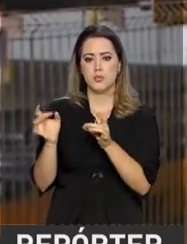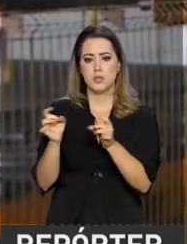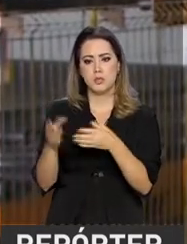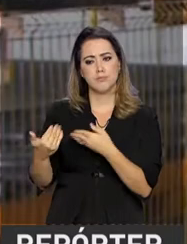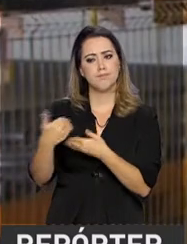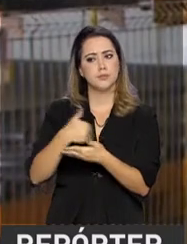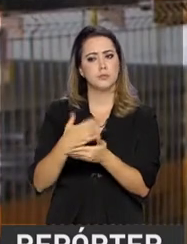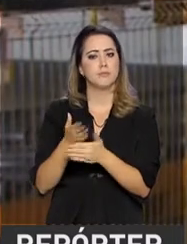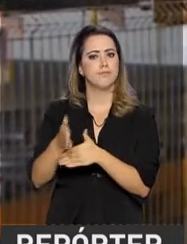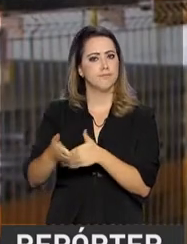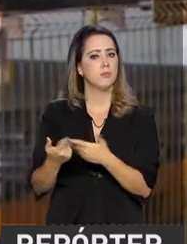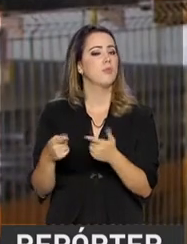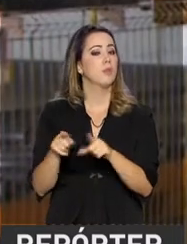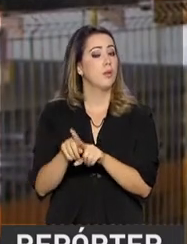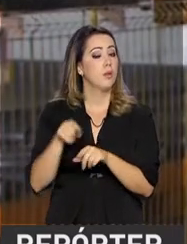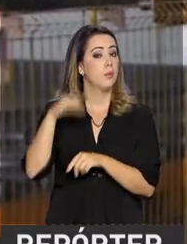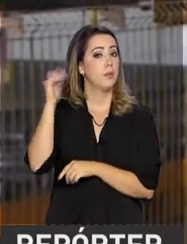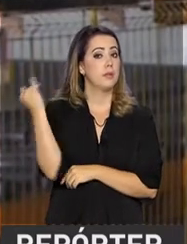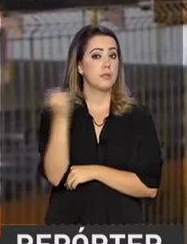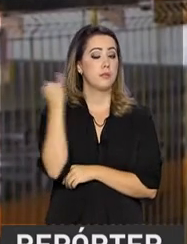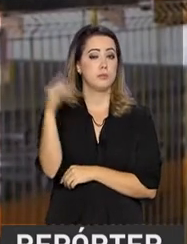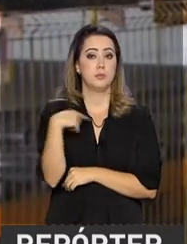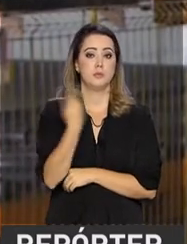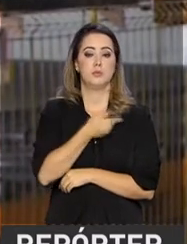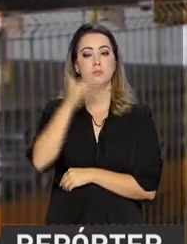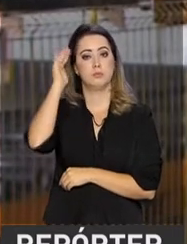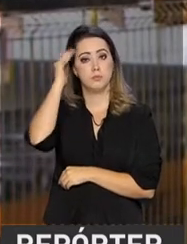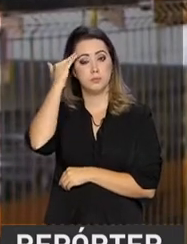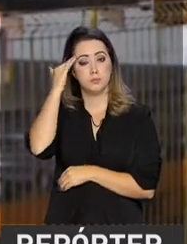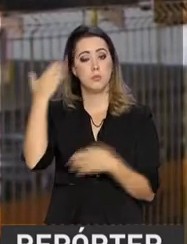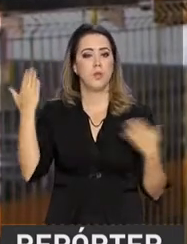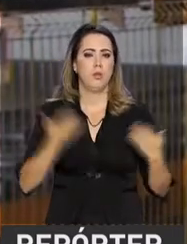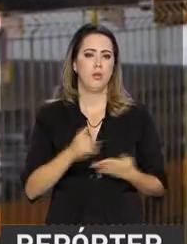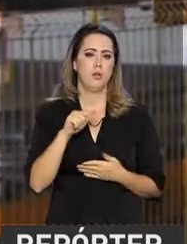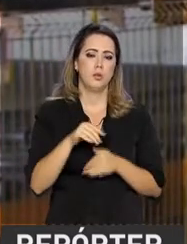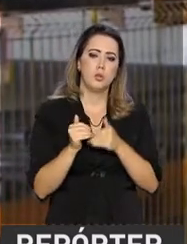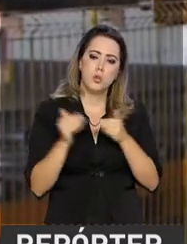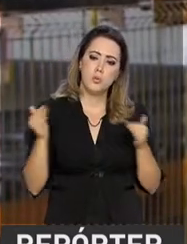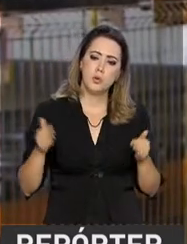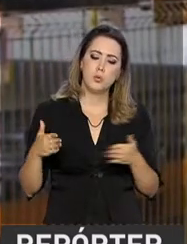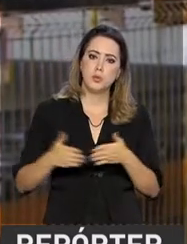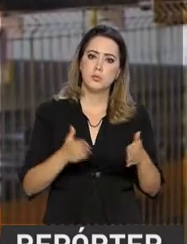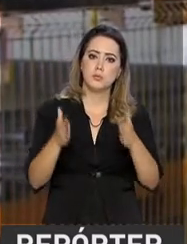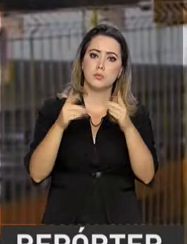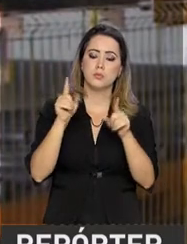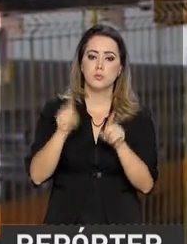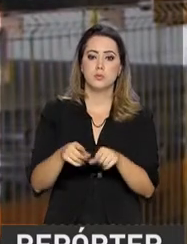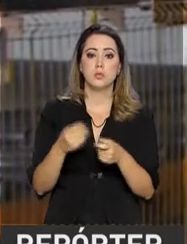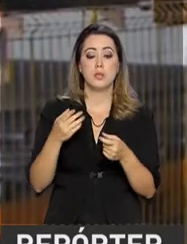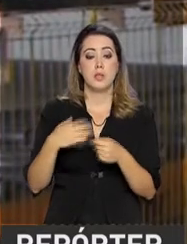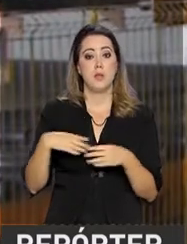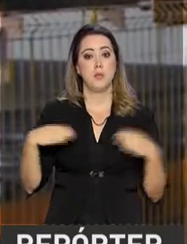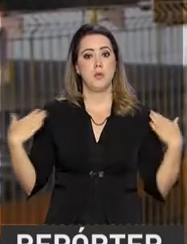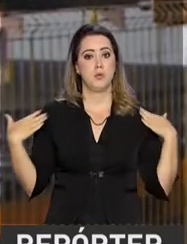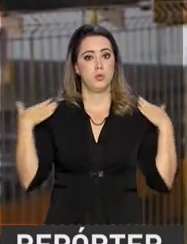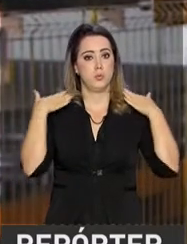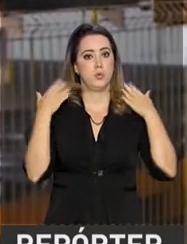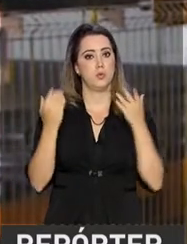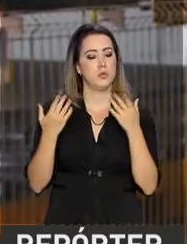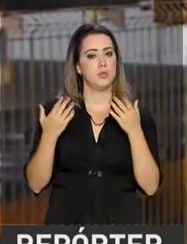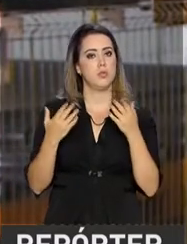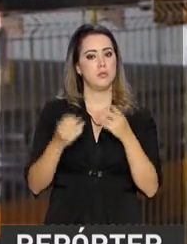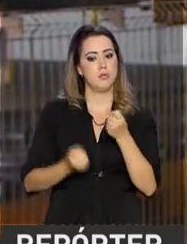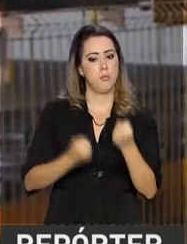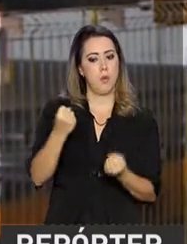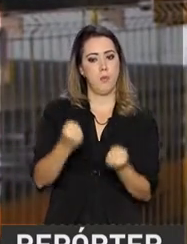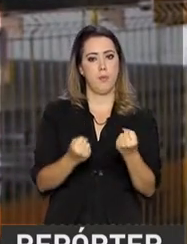E o mais importante que a gente entende nesse momento da inauguração da rodovia é para os motoristas que circulam nela,